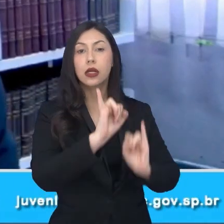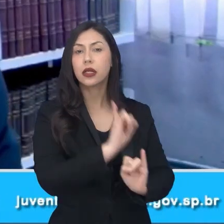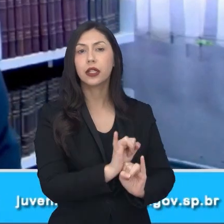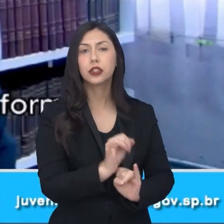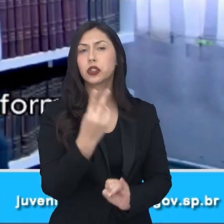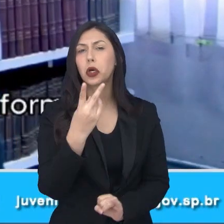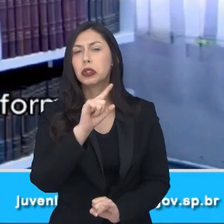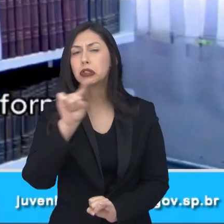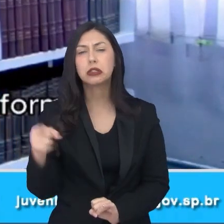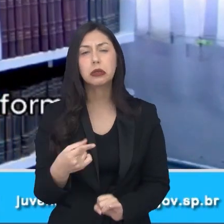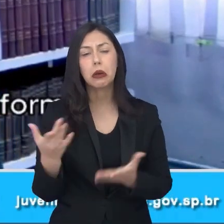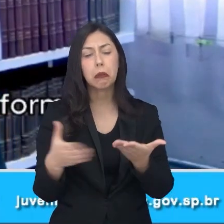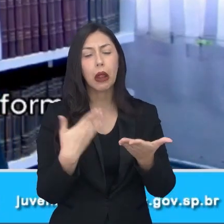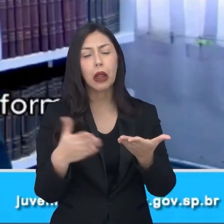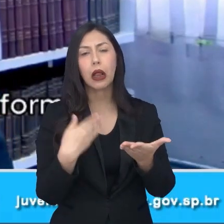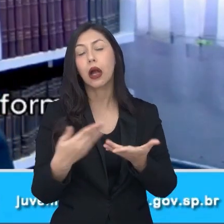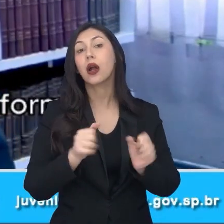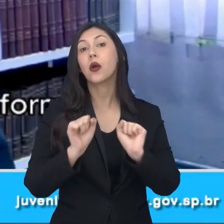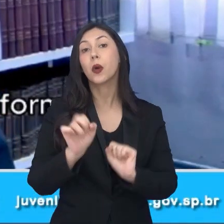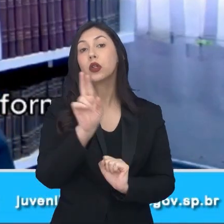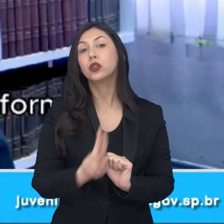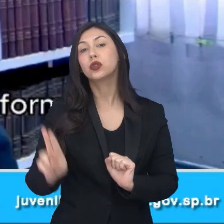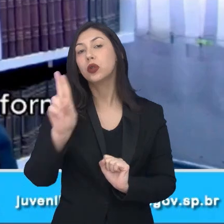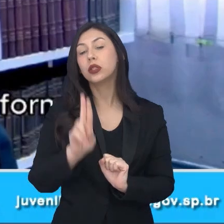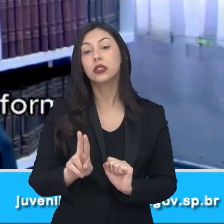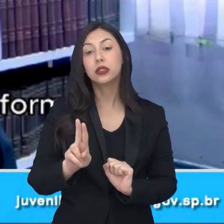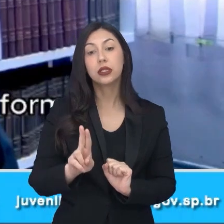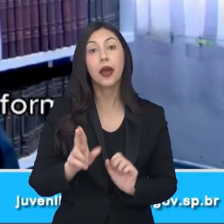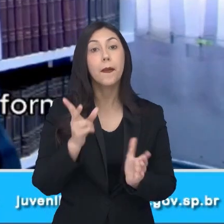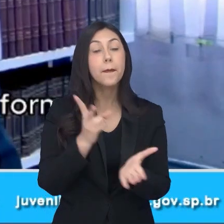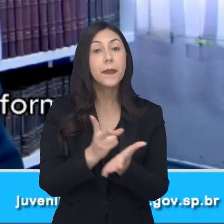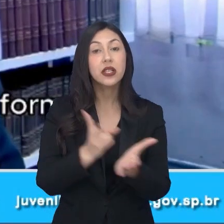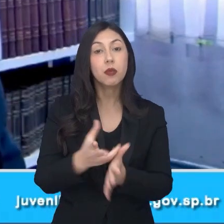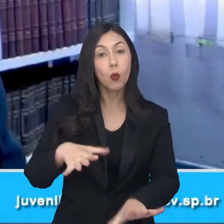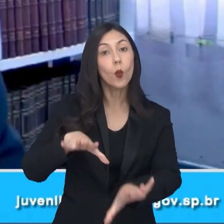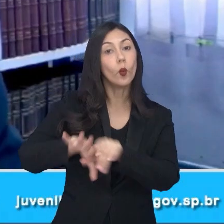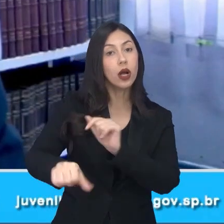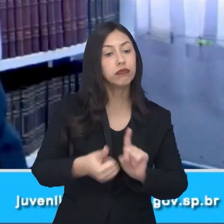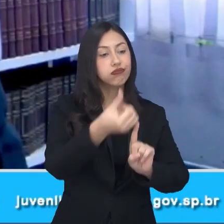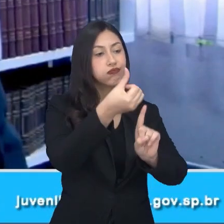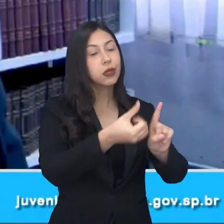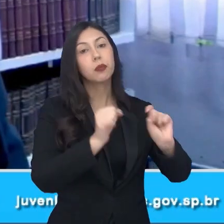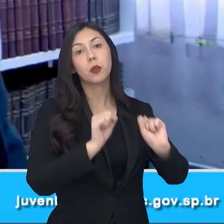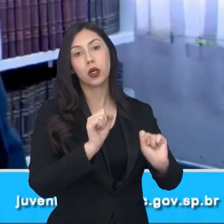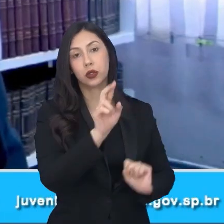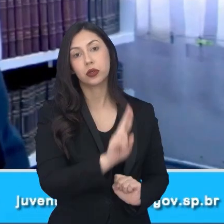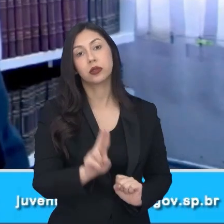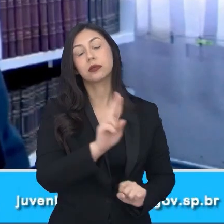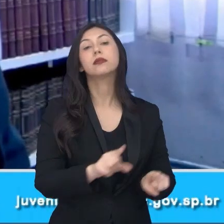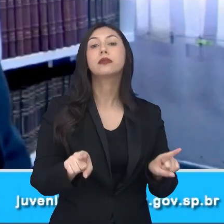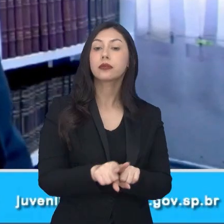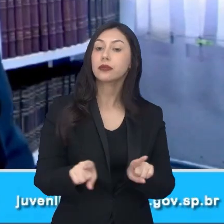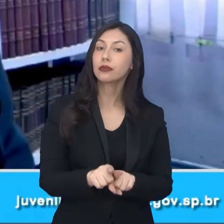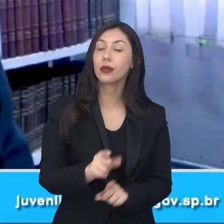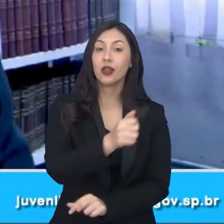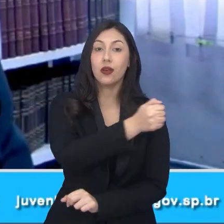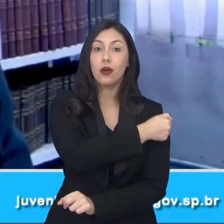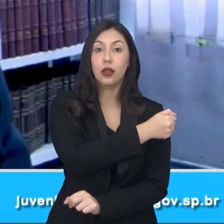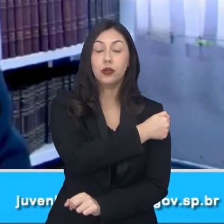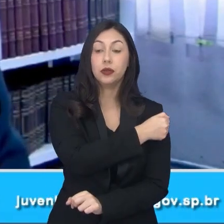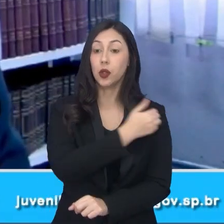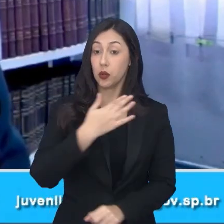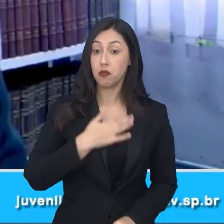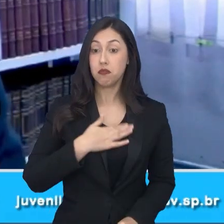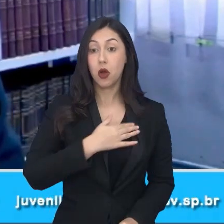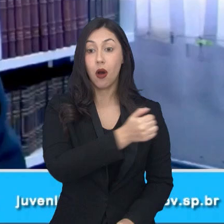volumes, que ele pode utilizar até 6 meses depois de formado. E nós temos também o próprio aluno. O meu aluno